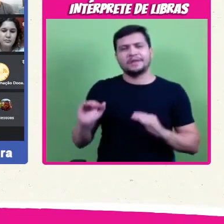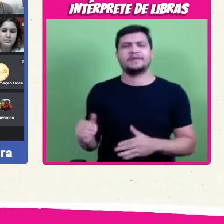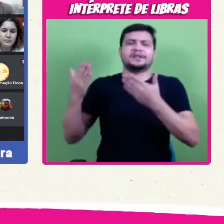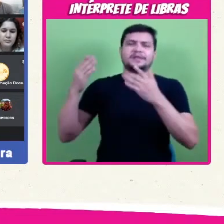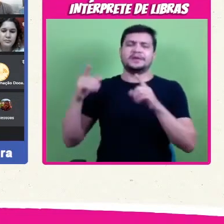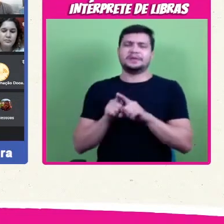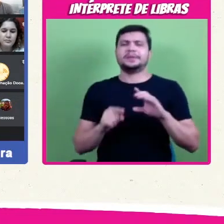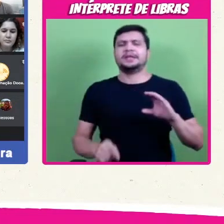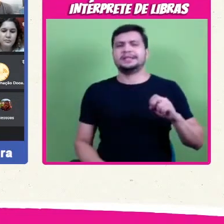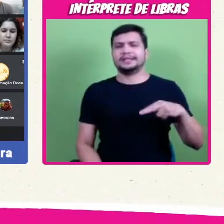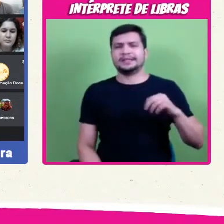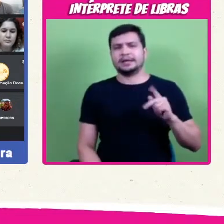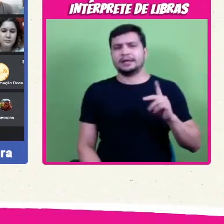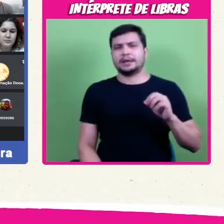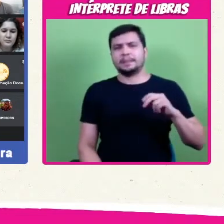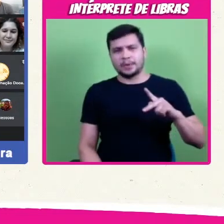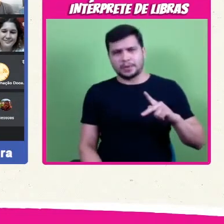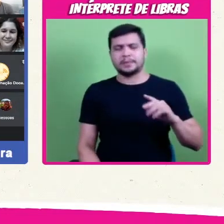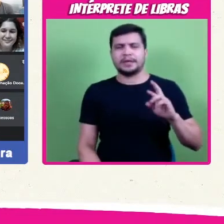VAC, né, e da Criar Produções.